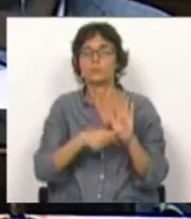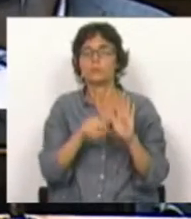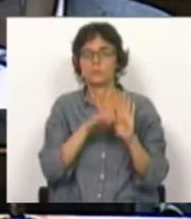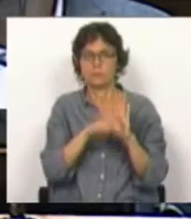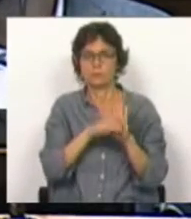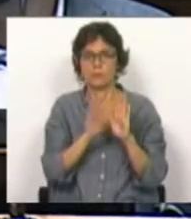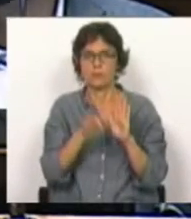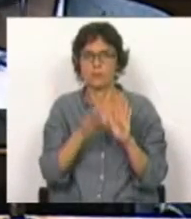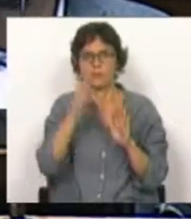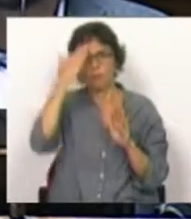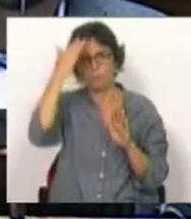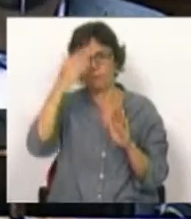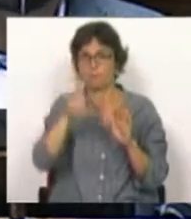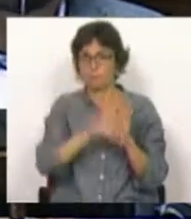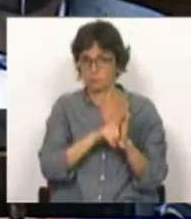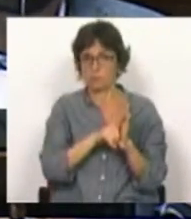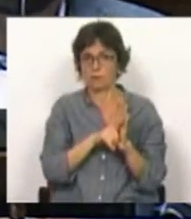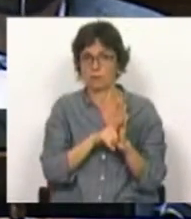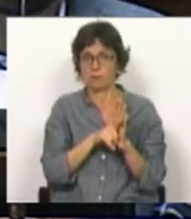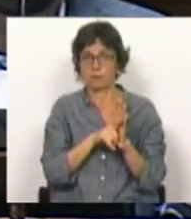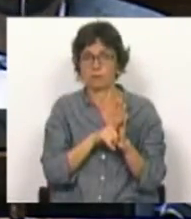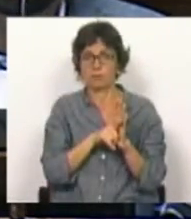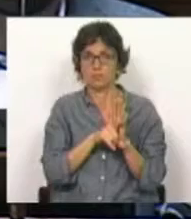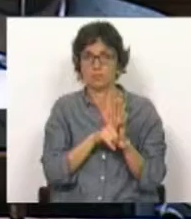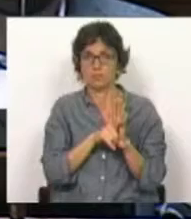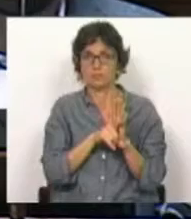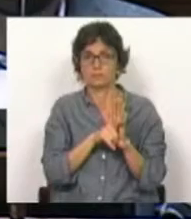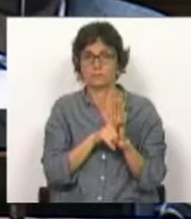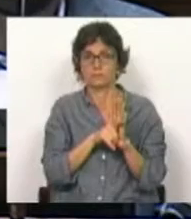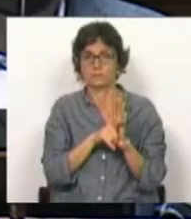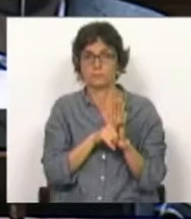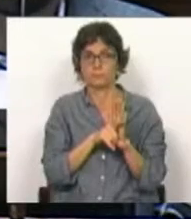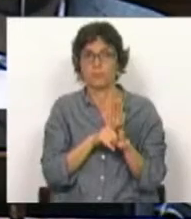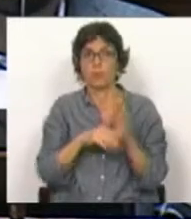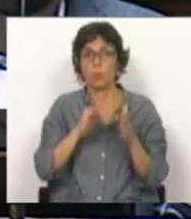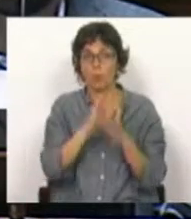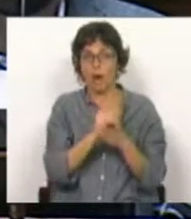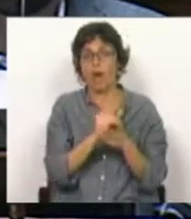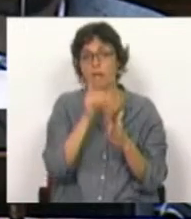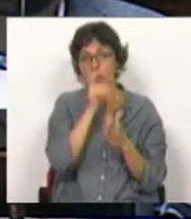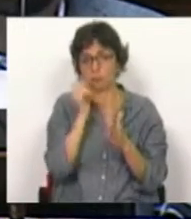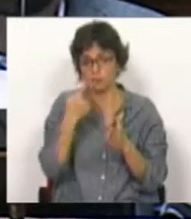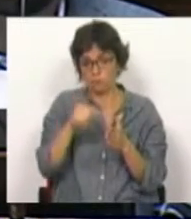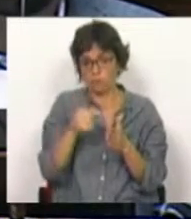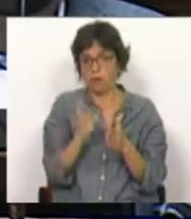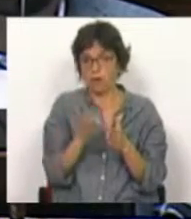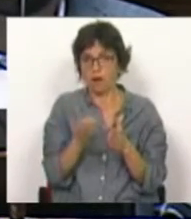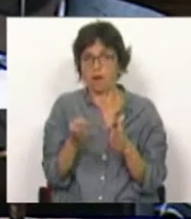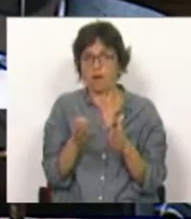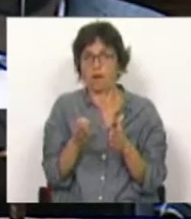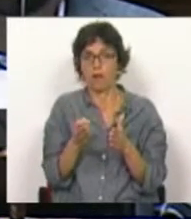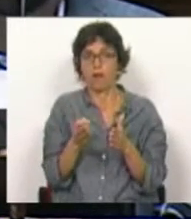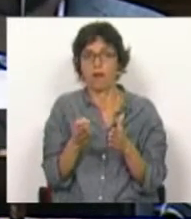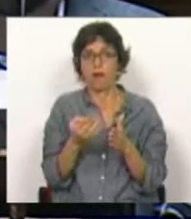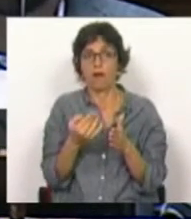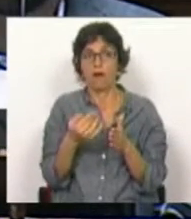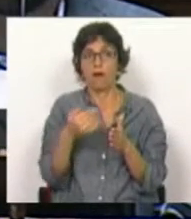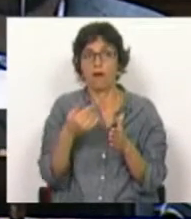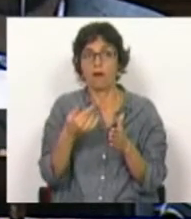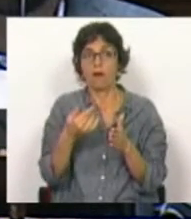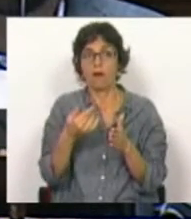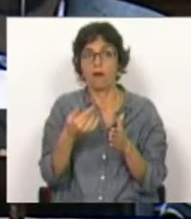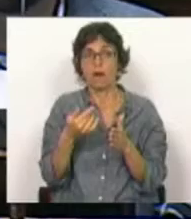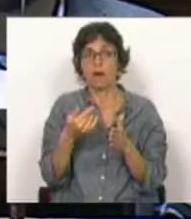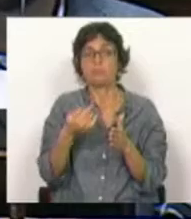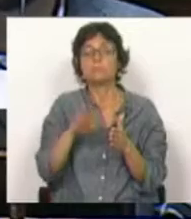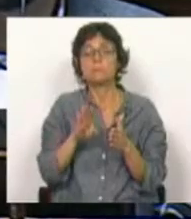como a senhora deputada até já disse, até já tinha mais de 80 cartas de compromisso para funcionamento, mas aquilo que é